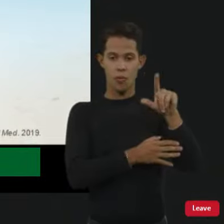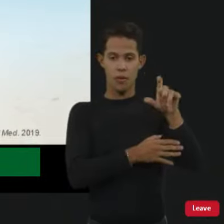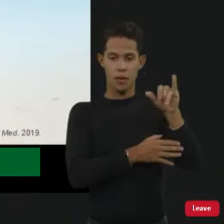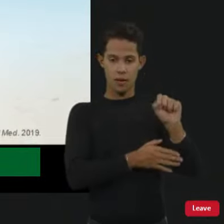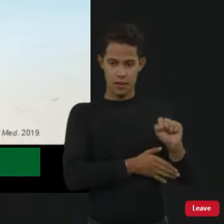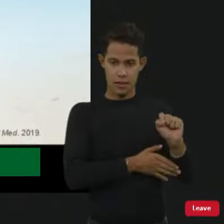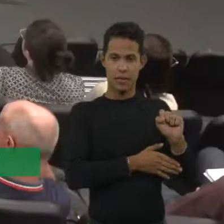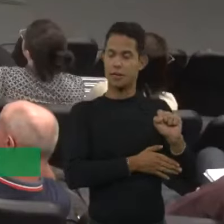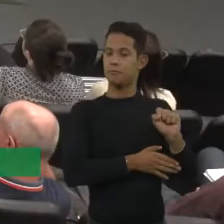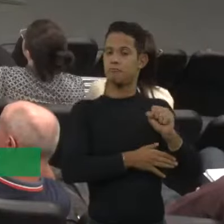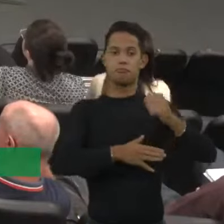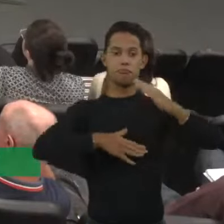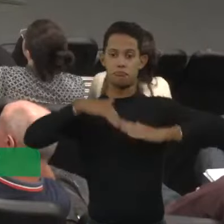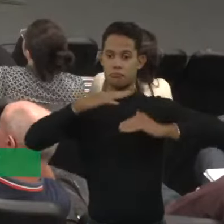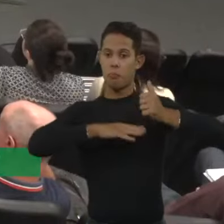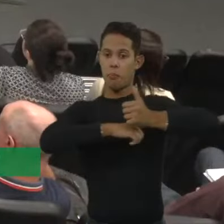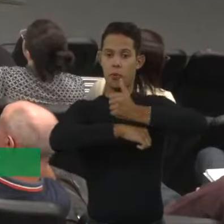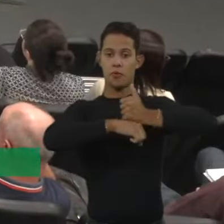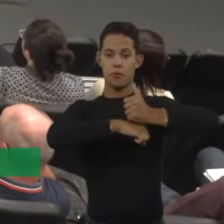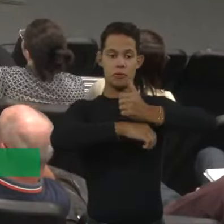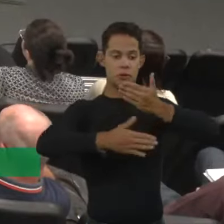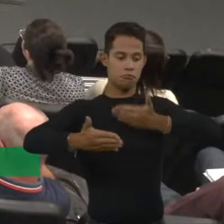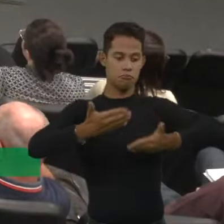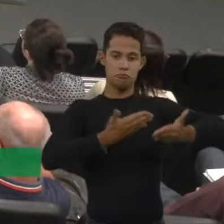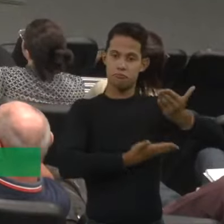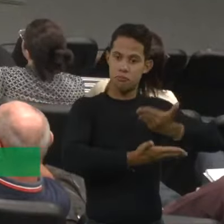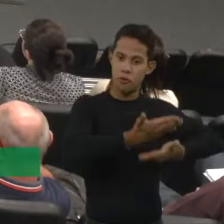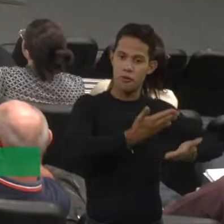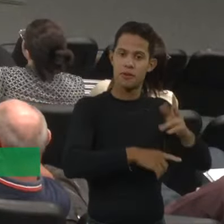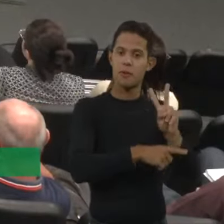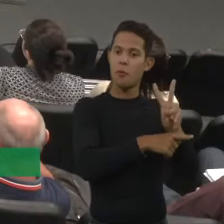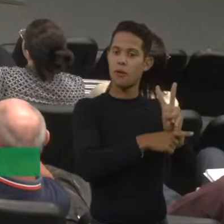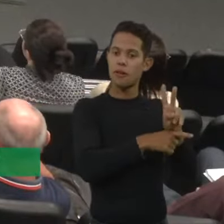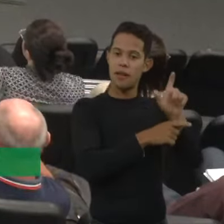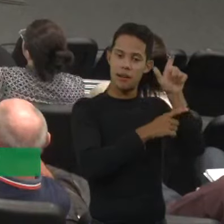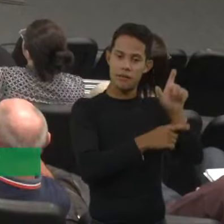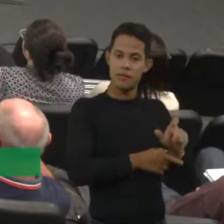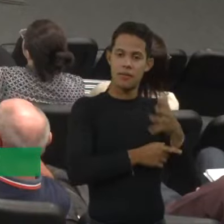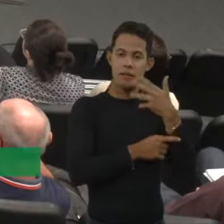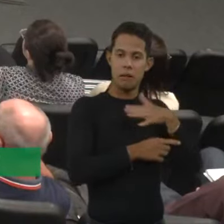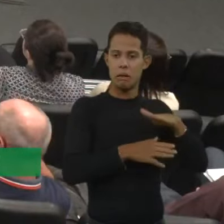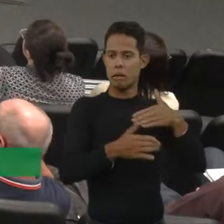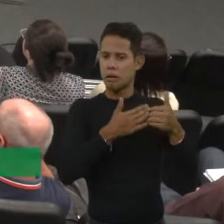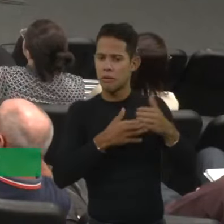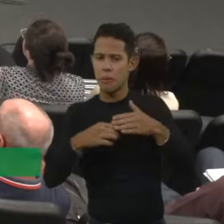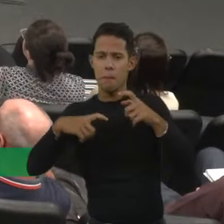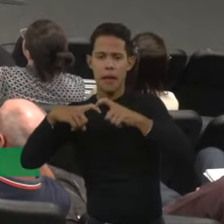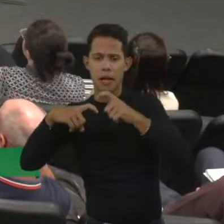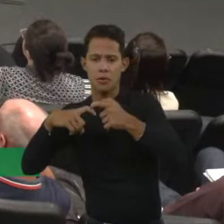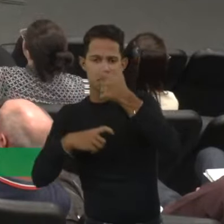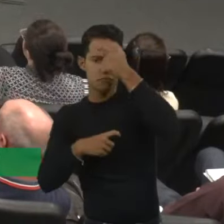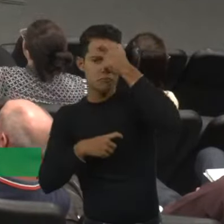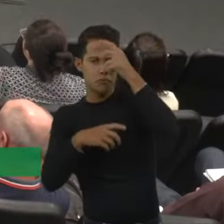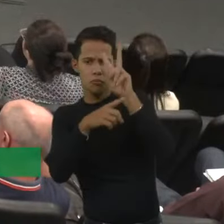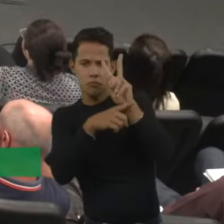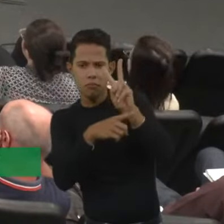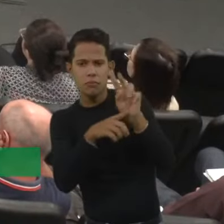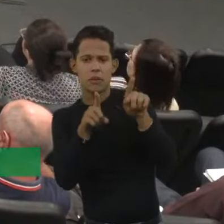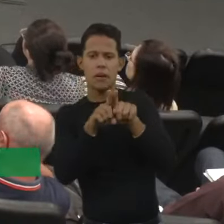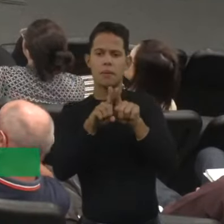profissionais vão estar envolvidos no cuidado dessas crianças, né? Seja o neurologista, o neurocirurgião, o pneumologista,